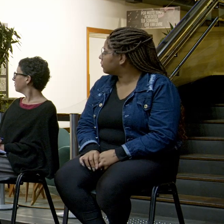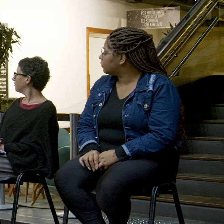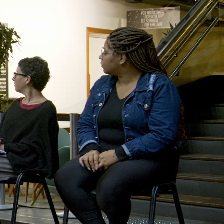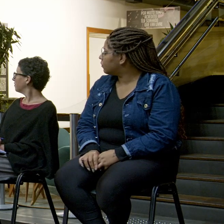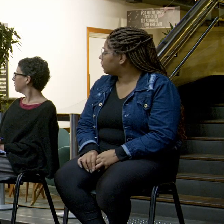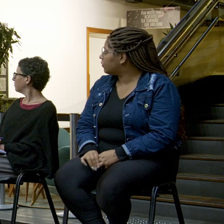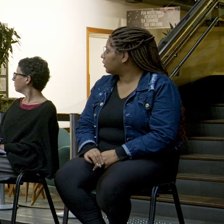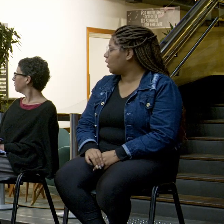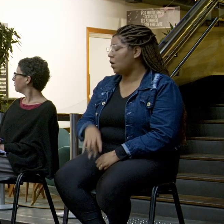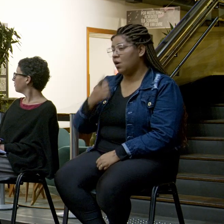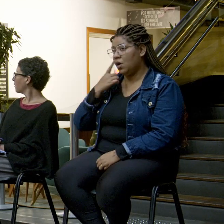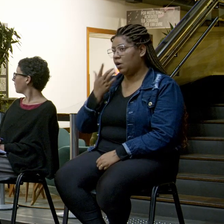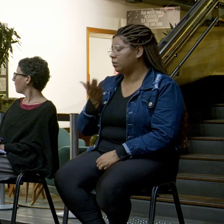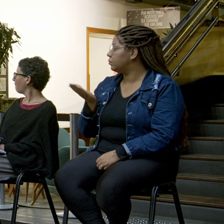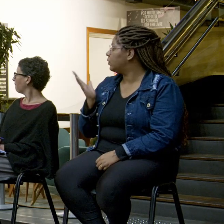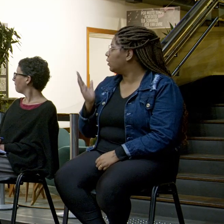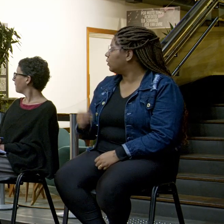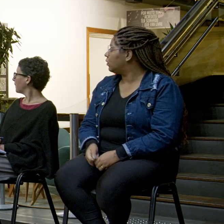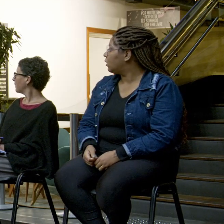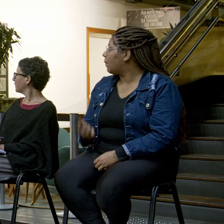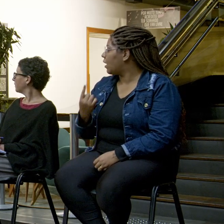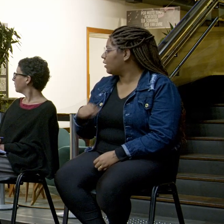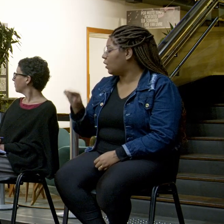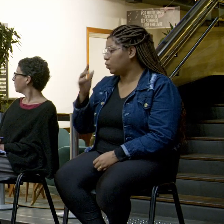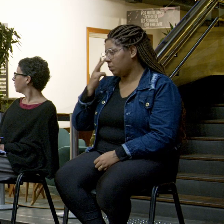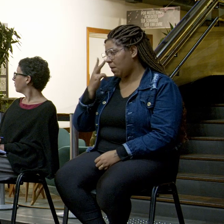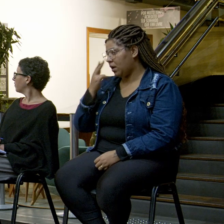E essa, então, bom, esse eu acho que era o último, né?